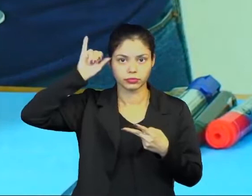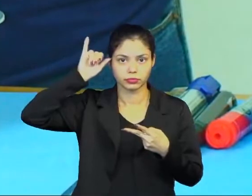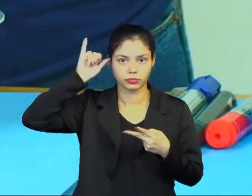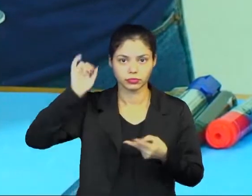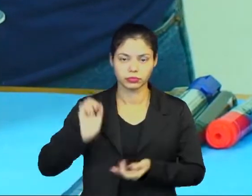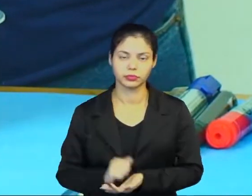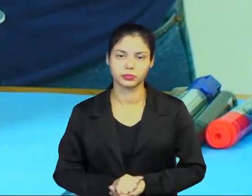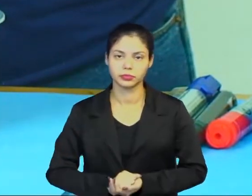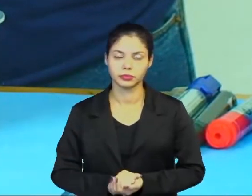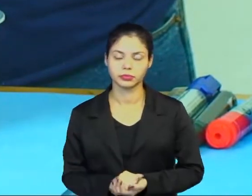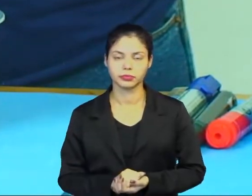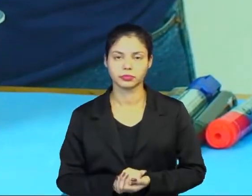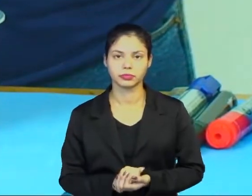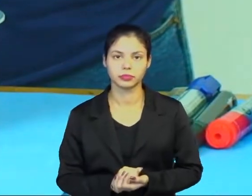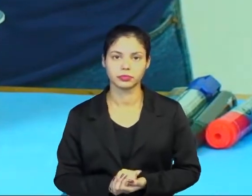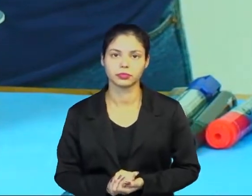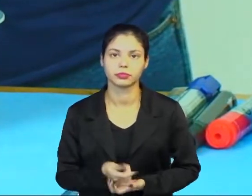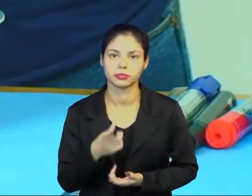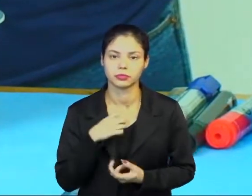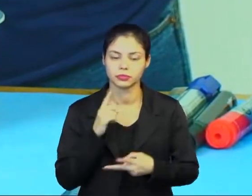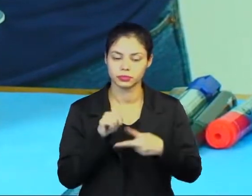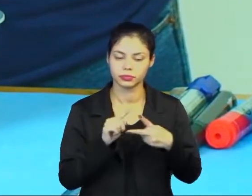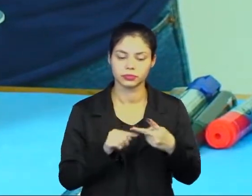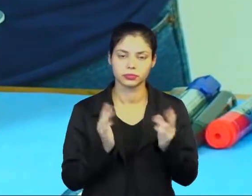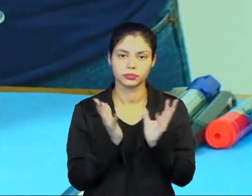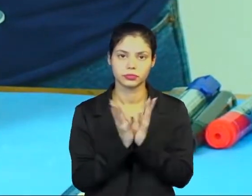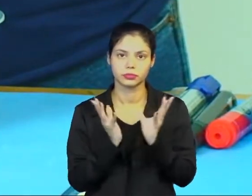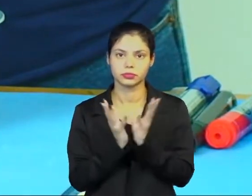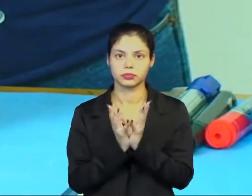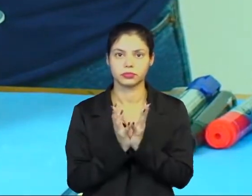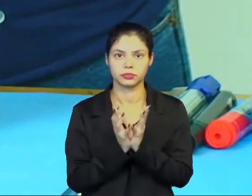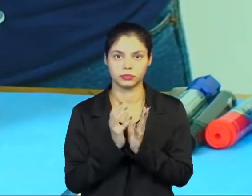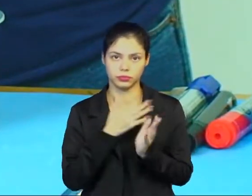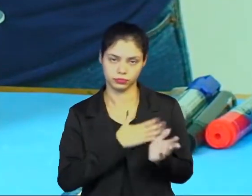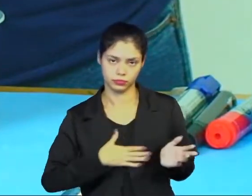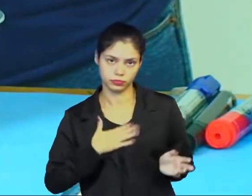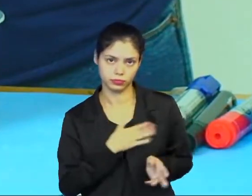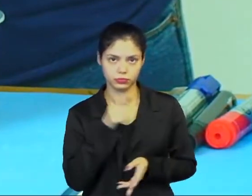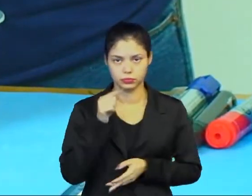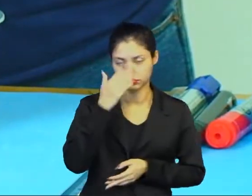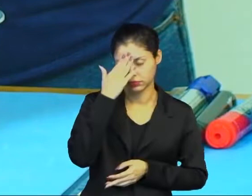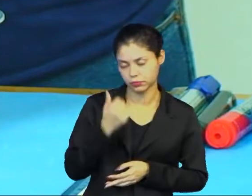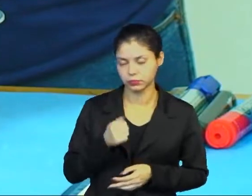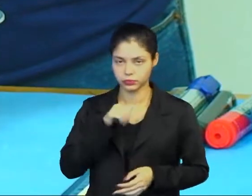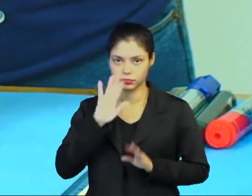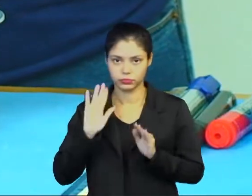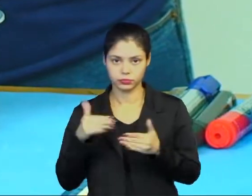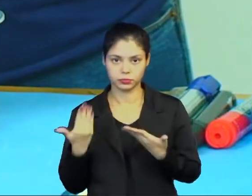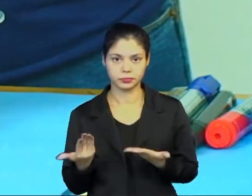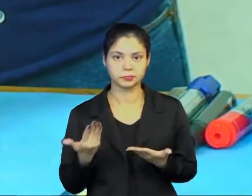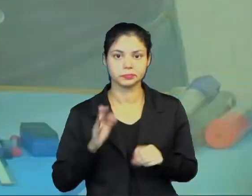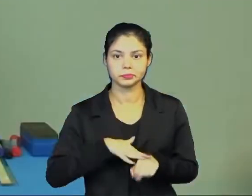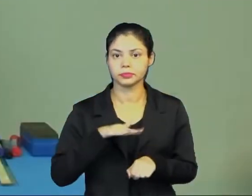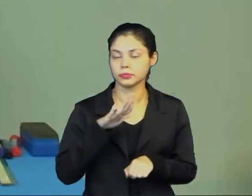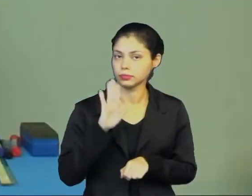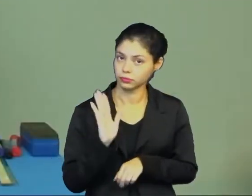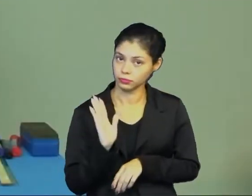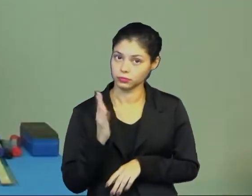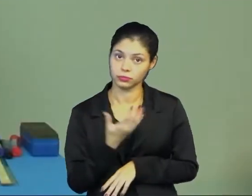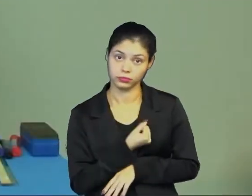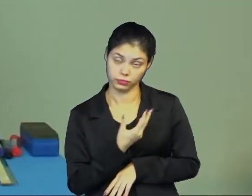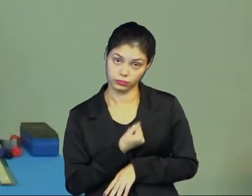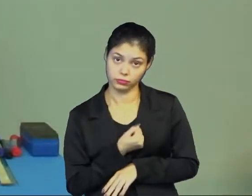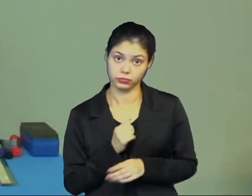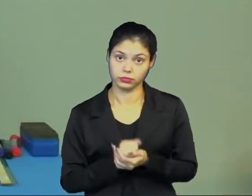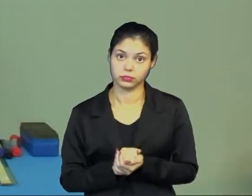aqui. Eu tenho essas duas coleções e gostaria de saber qual coleção tem